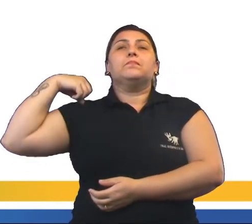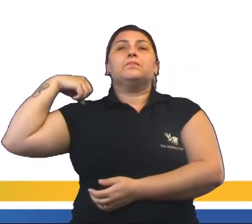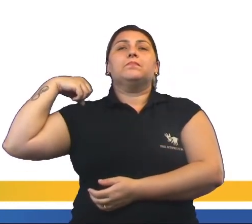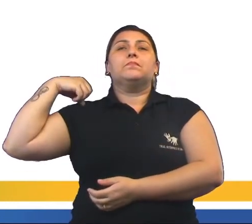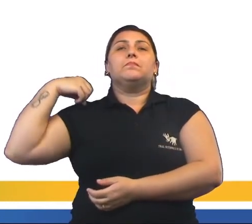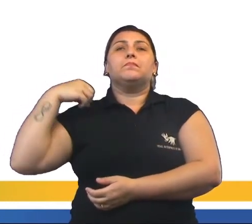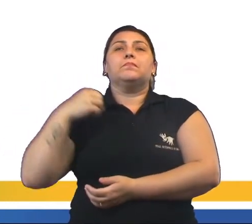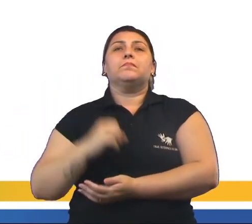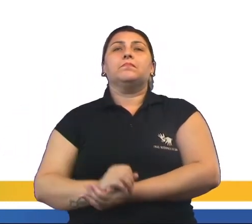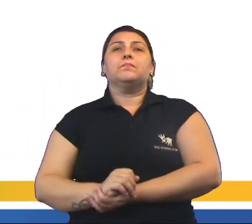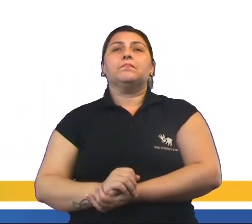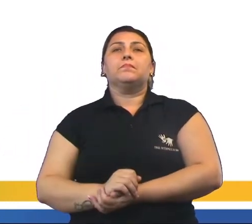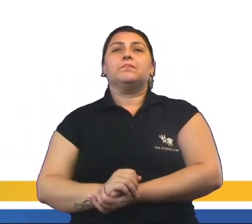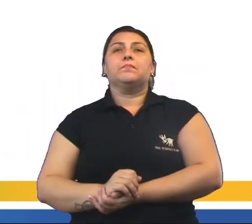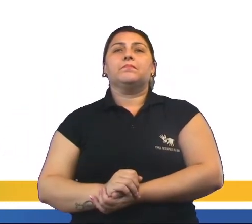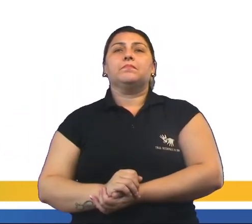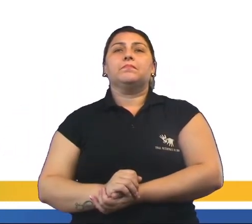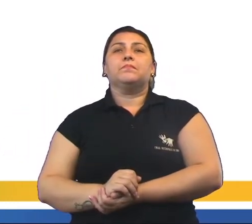Platão.